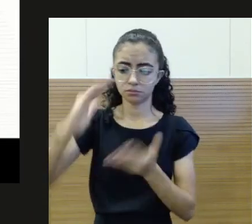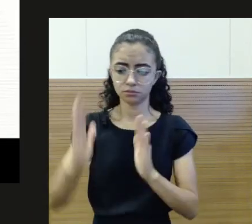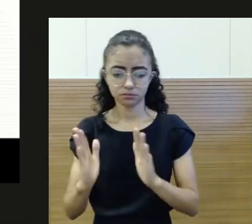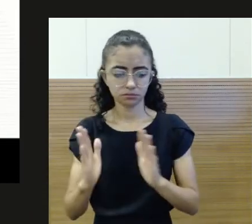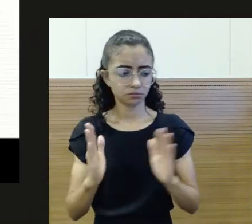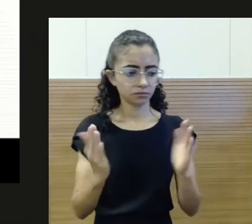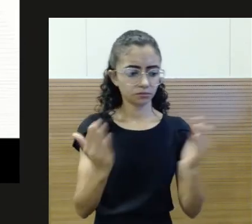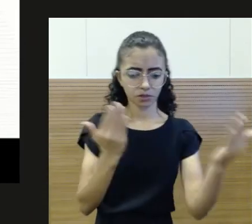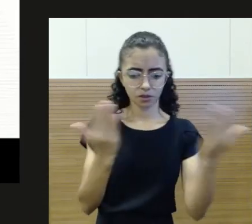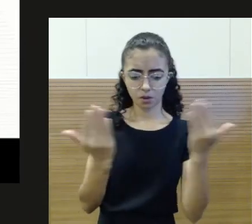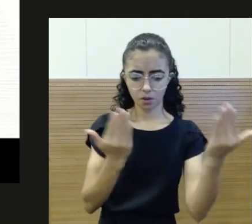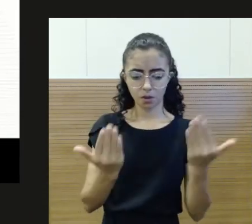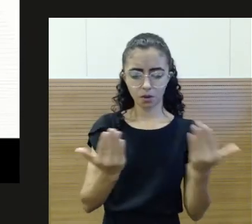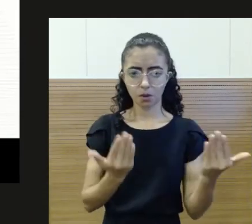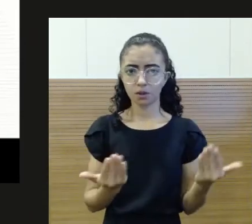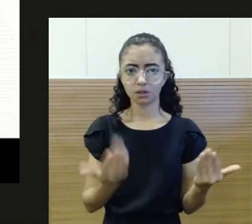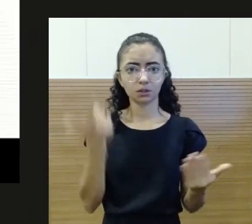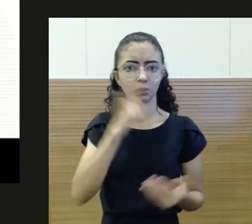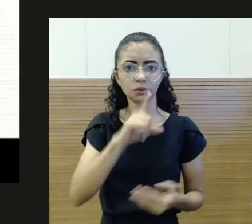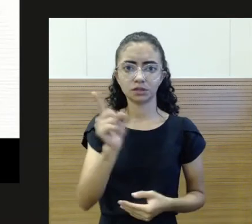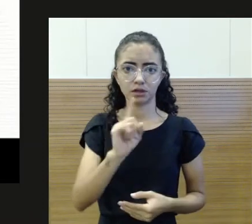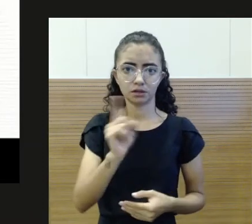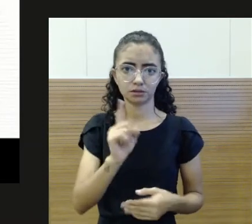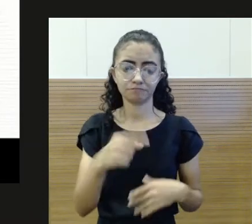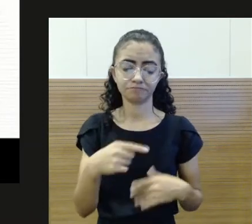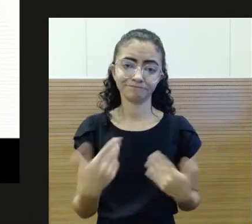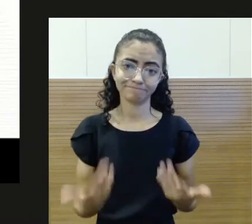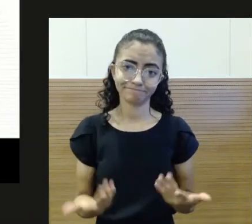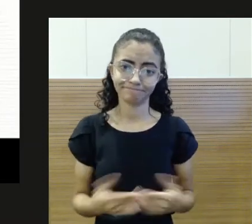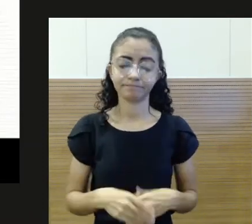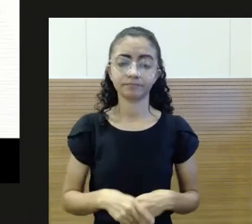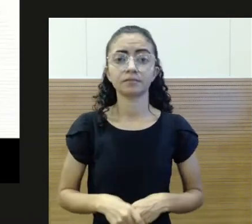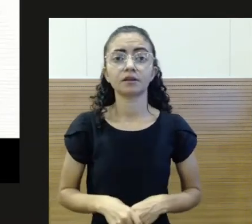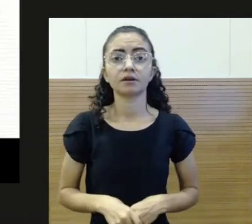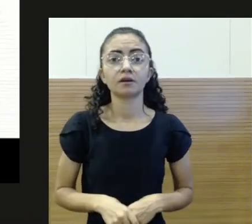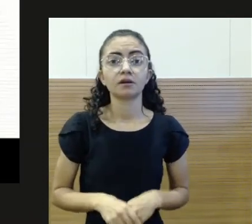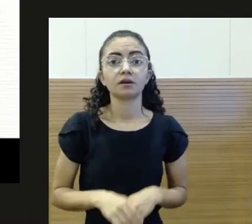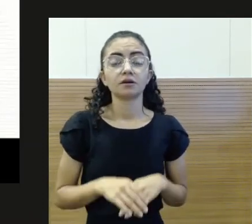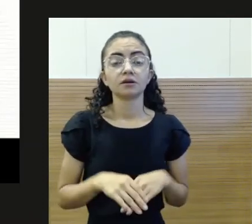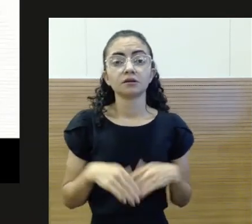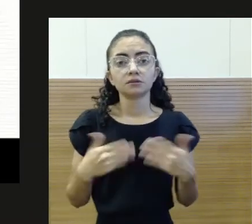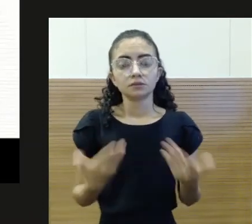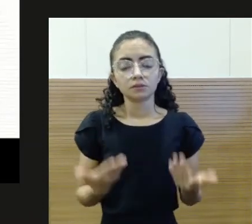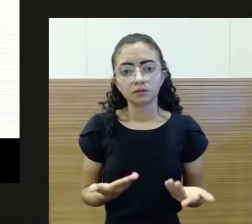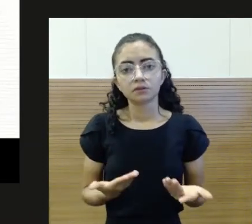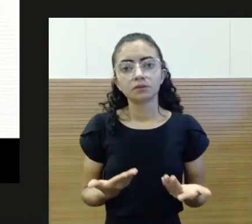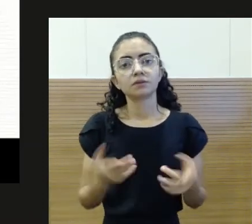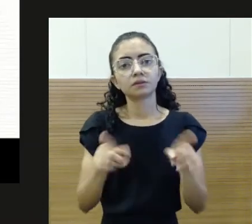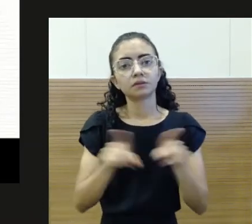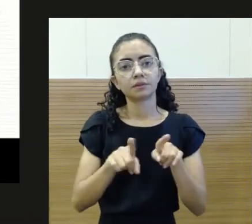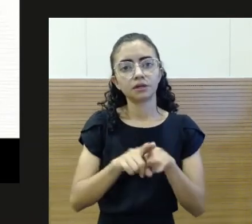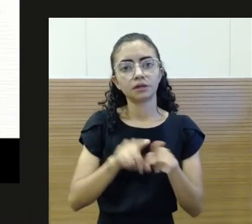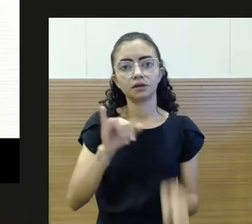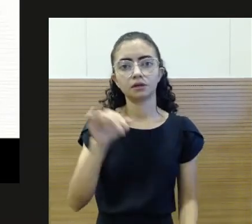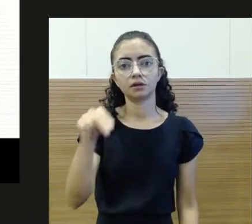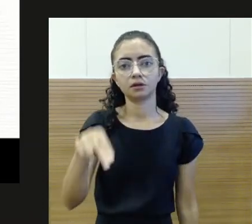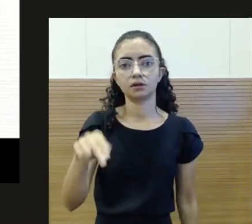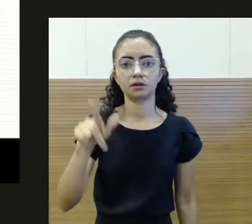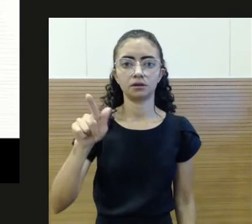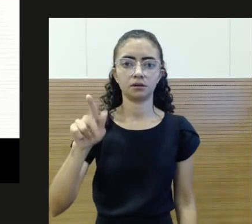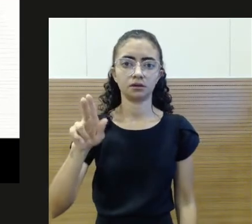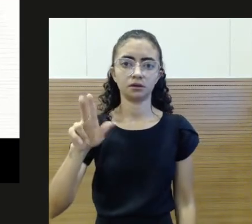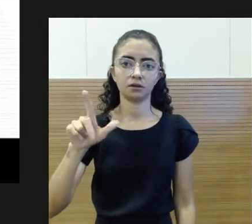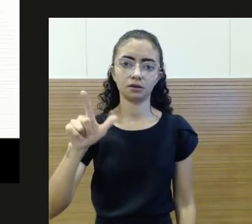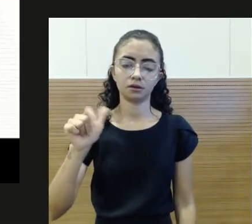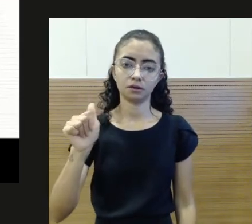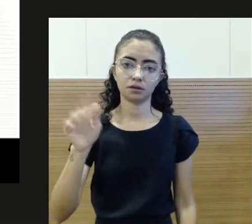não consegue comparar, ele abstrai essa informação. Então, e aí, nesse momento, a Inglaterra surgia com um